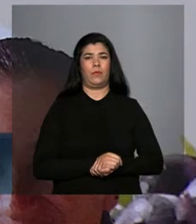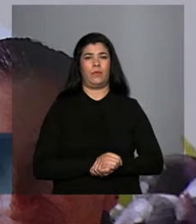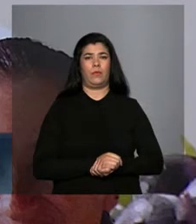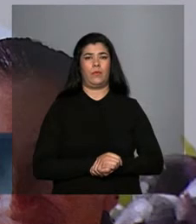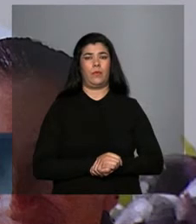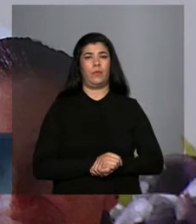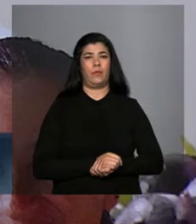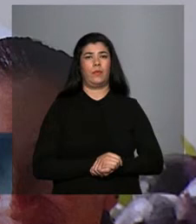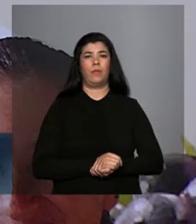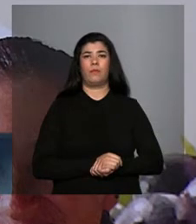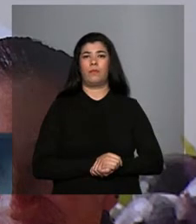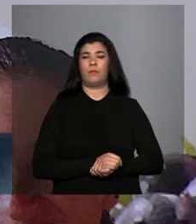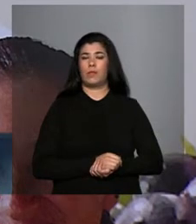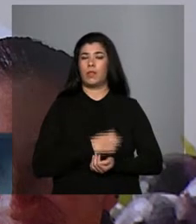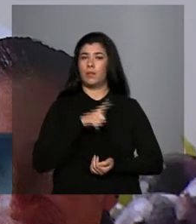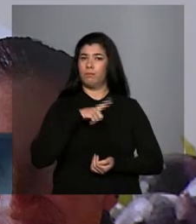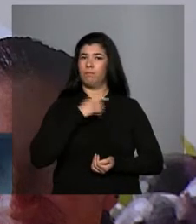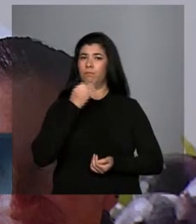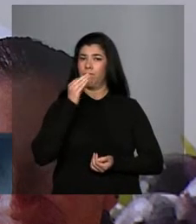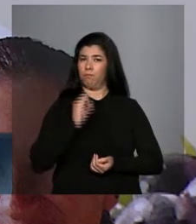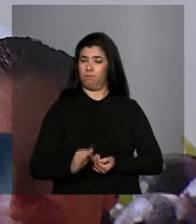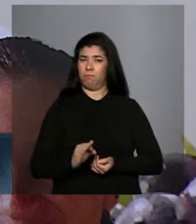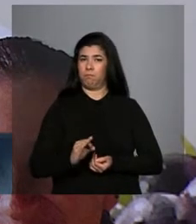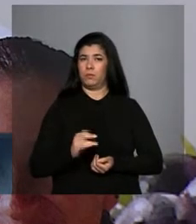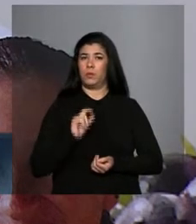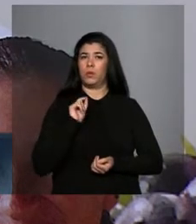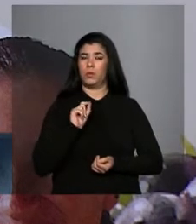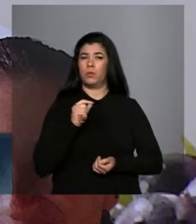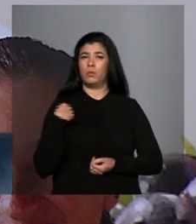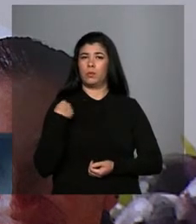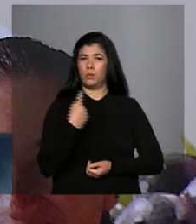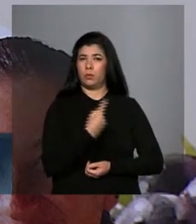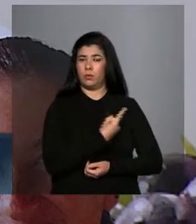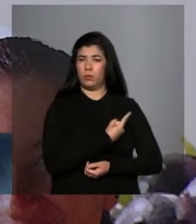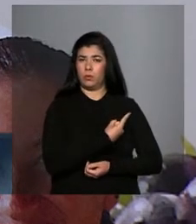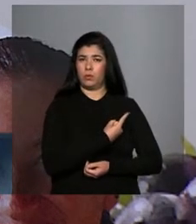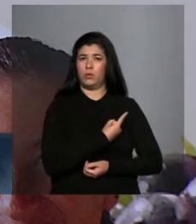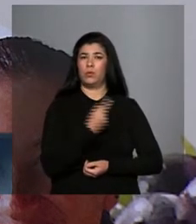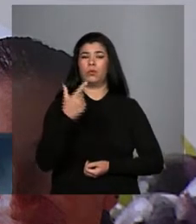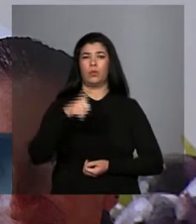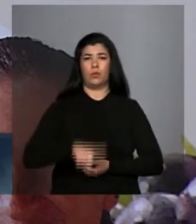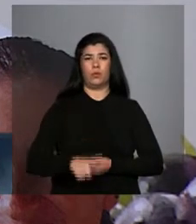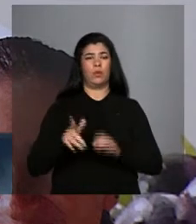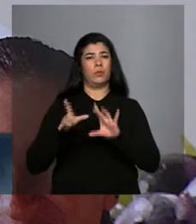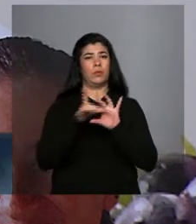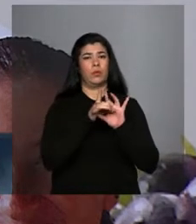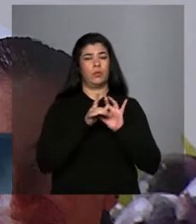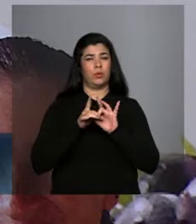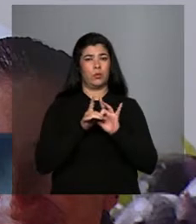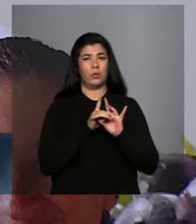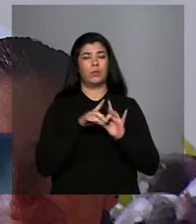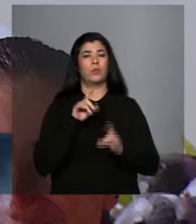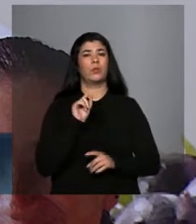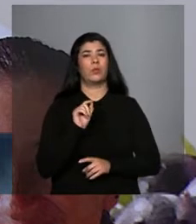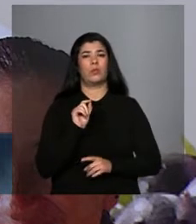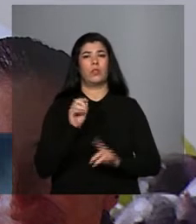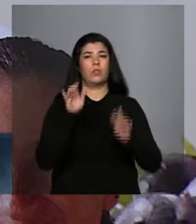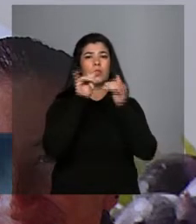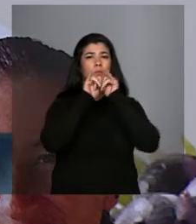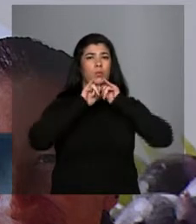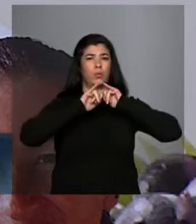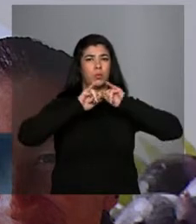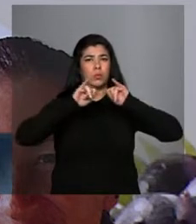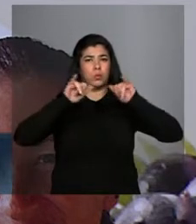Tenho certeza, senhoras e senhores, que mais uma vez estamos aqui juntos para lançar